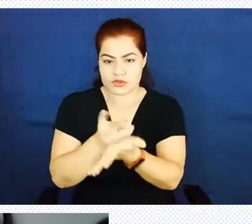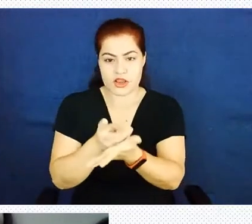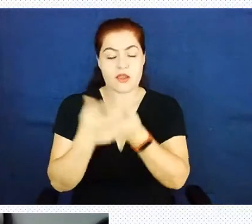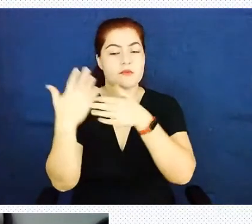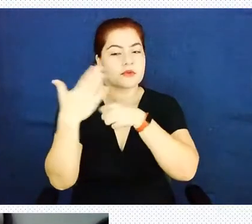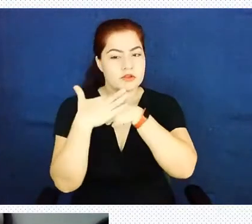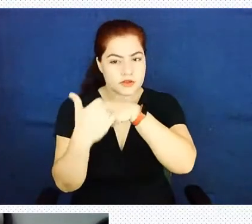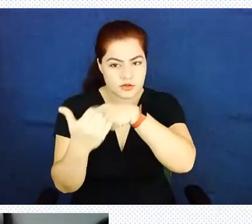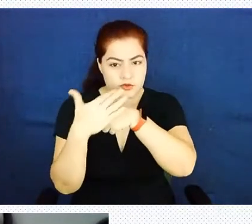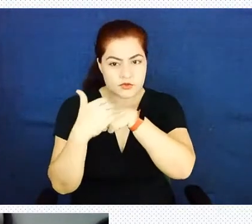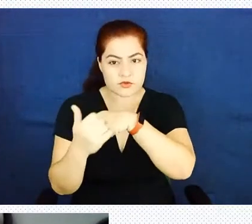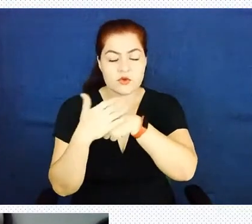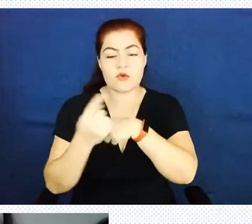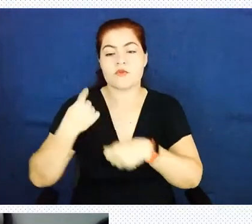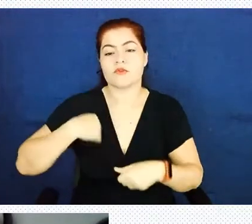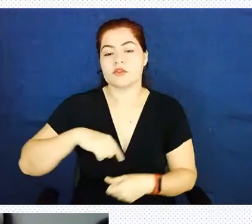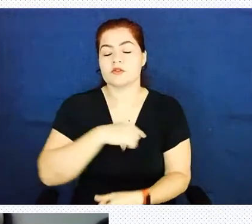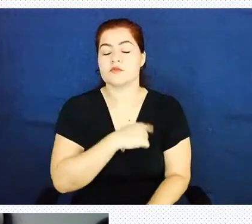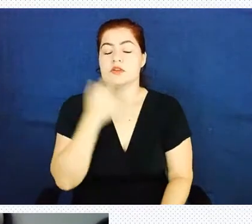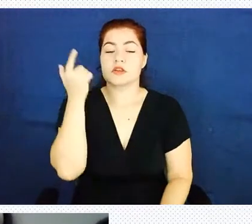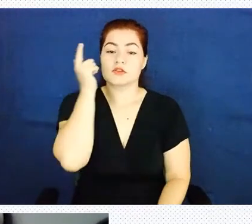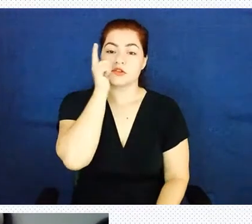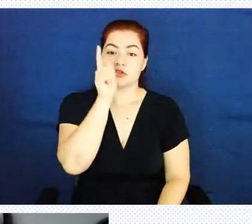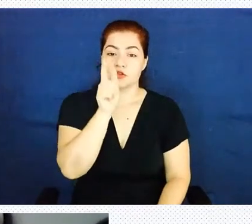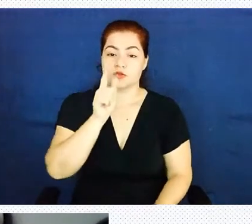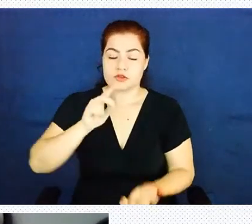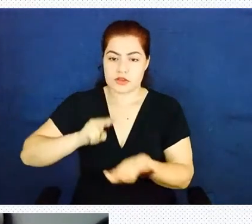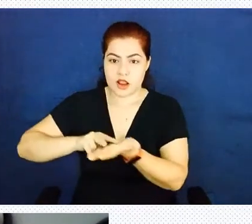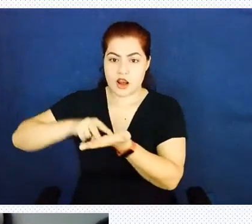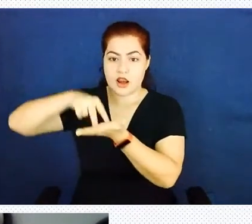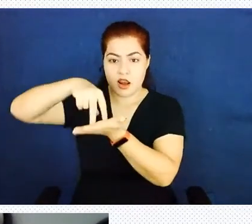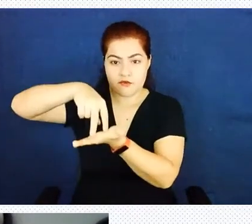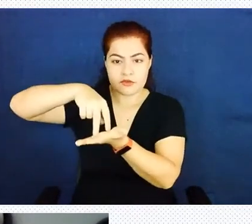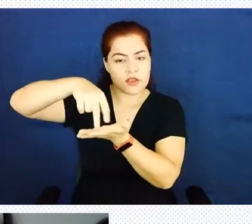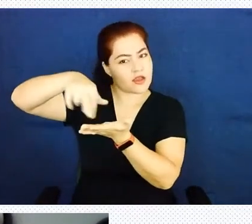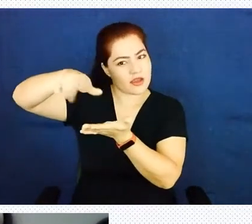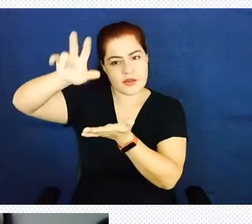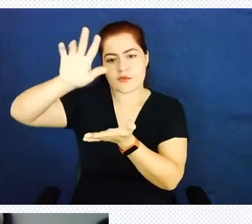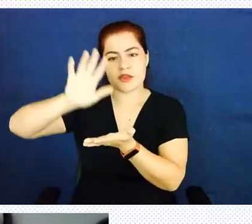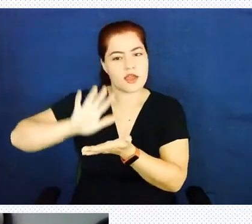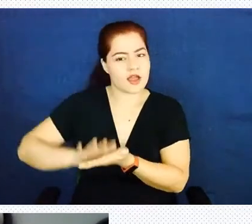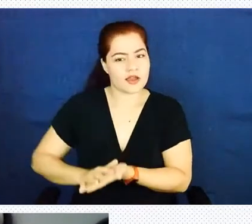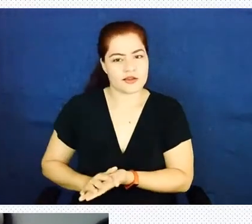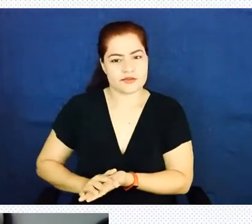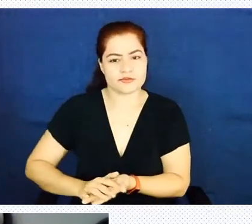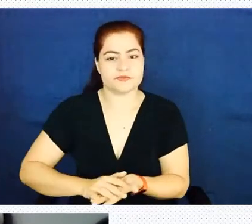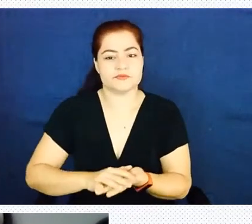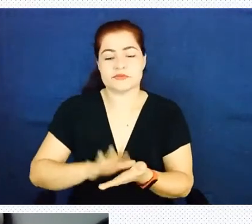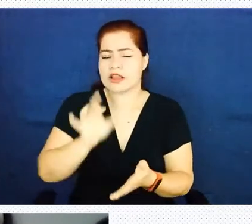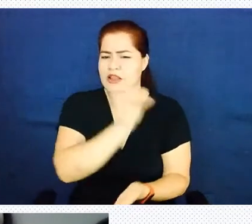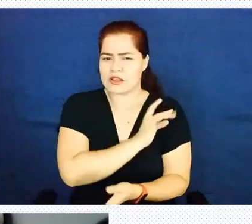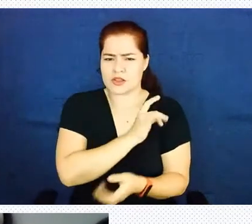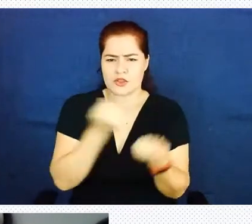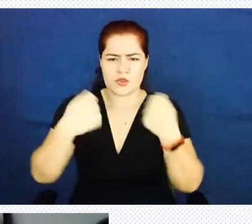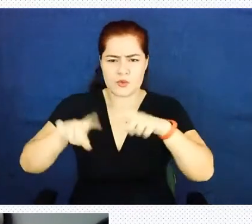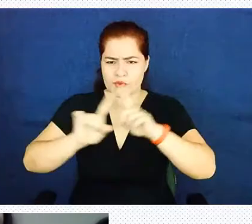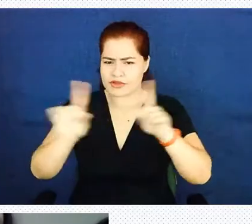convidando para que nós possamos levantar e caminhar, né? Andar. Então não tenha medo de nada,